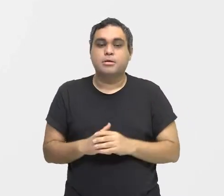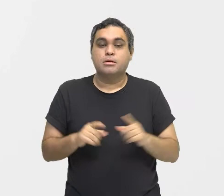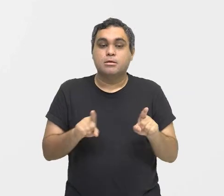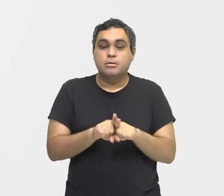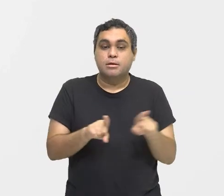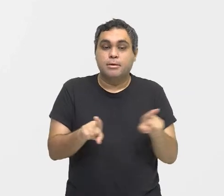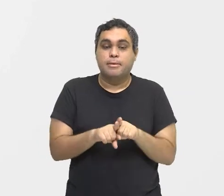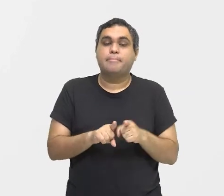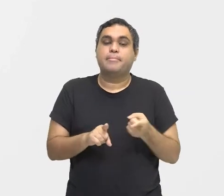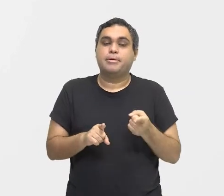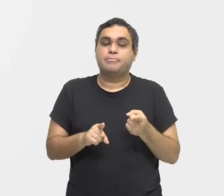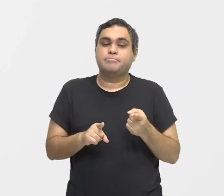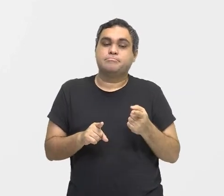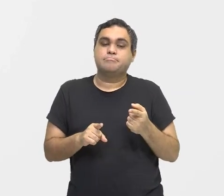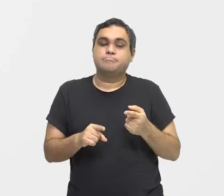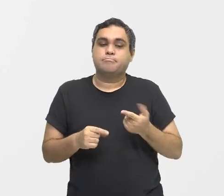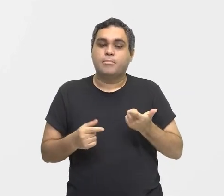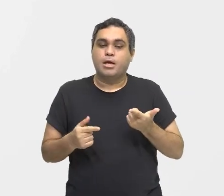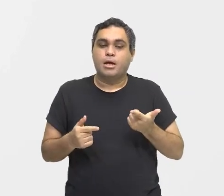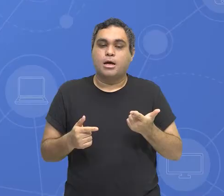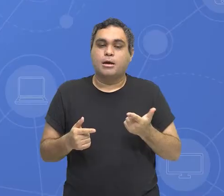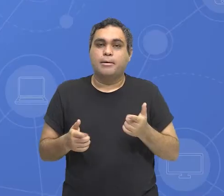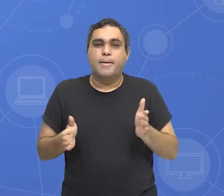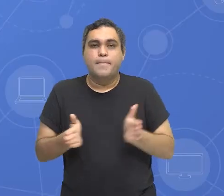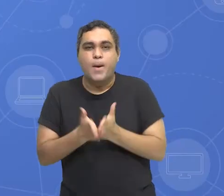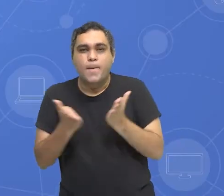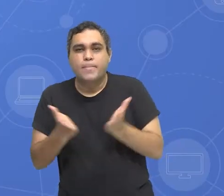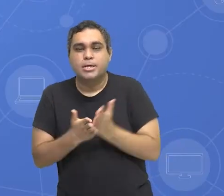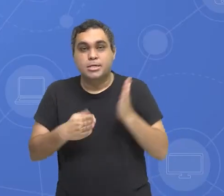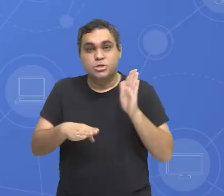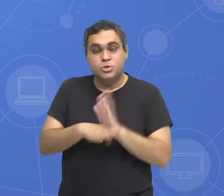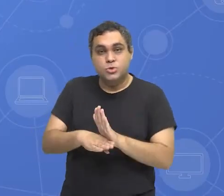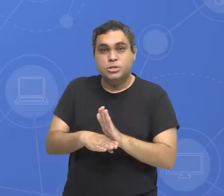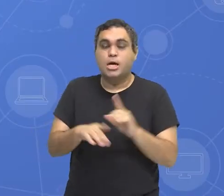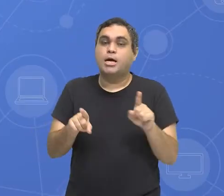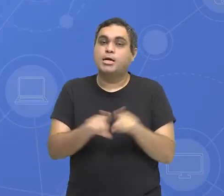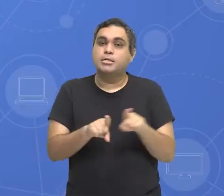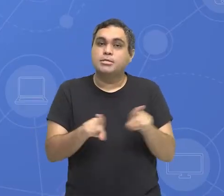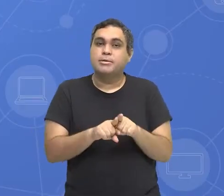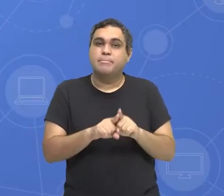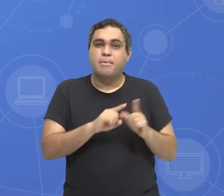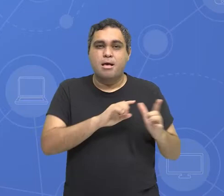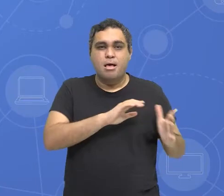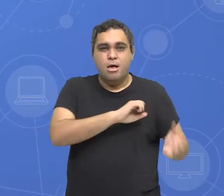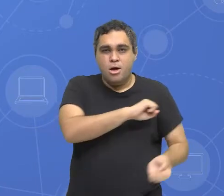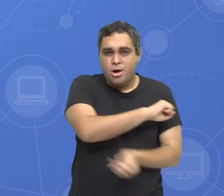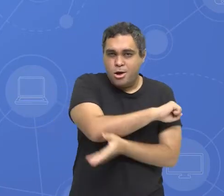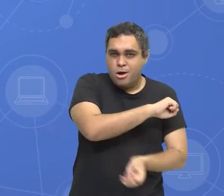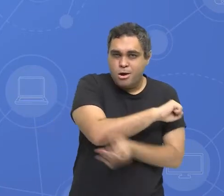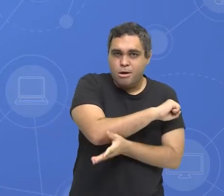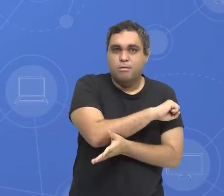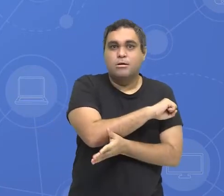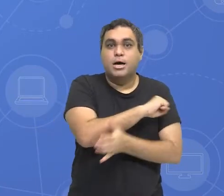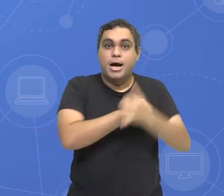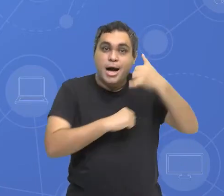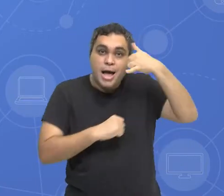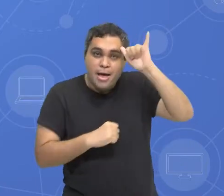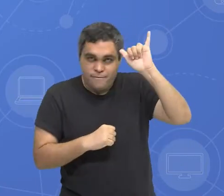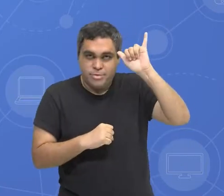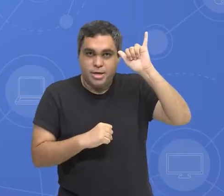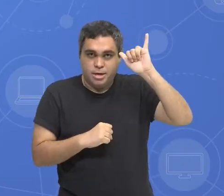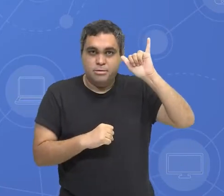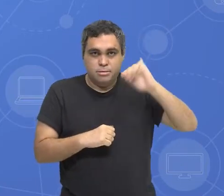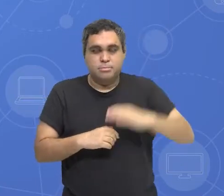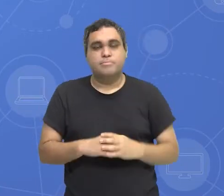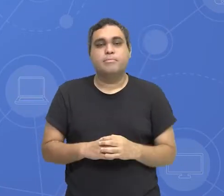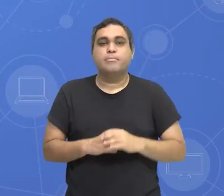a corrupção. Então, tudo isso vai estar inserido nesse Fórum Econômico Mundial que ocorreu aí no ano de